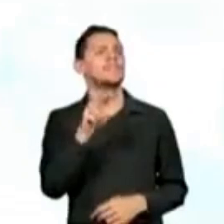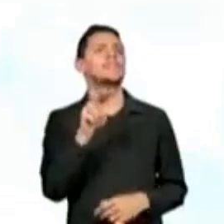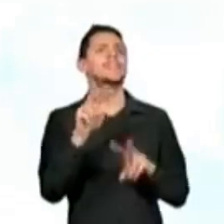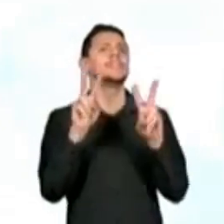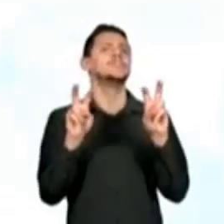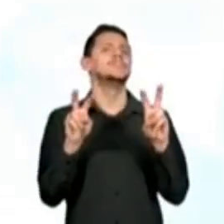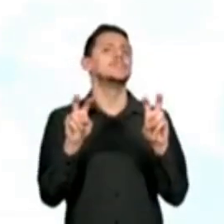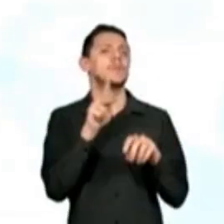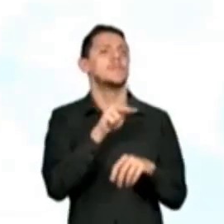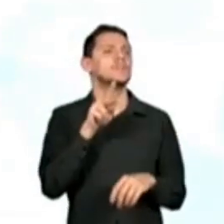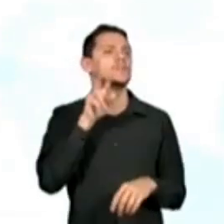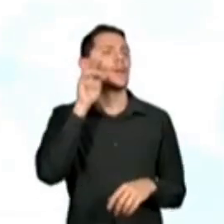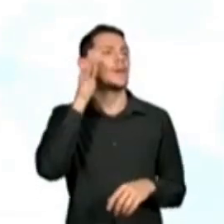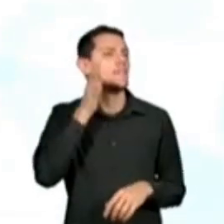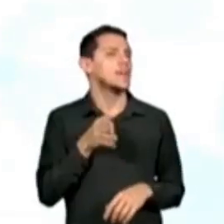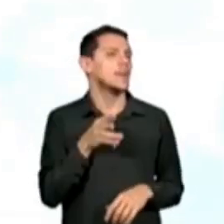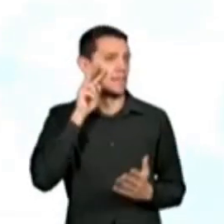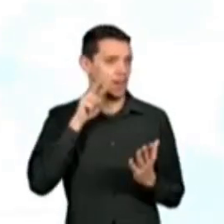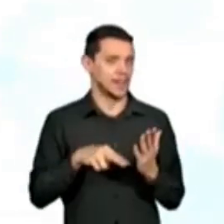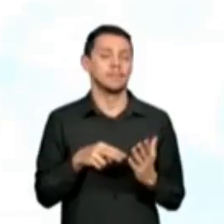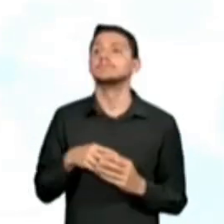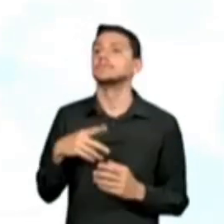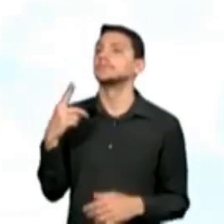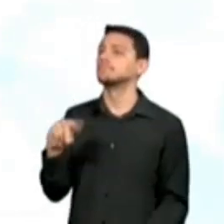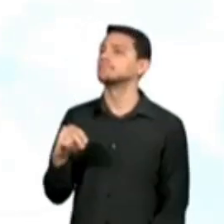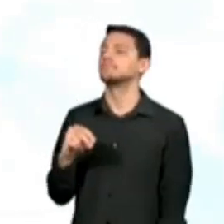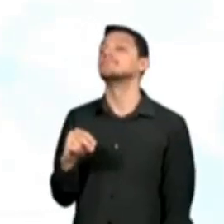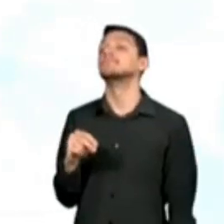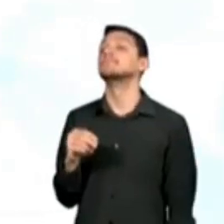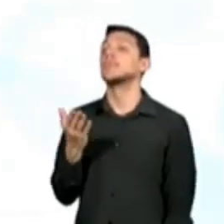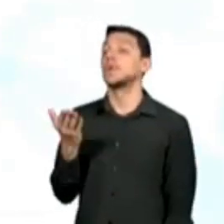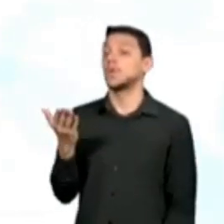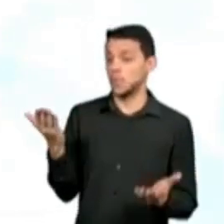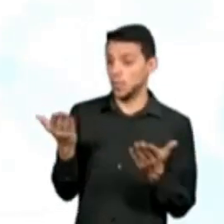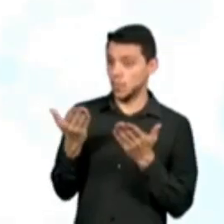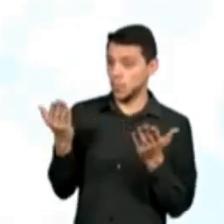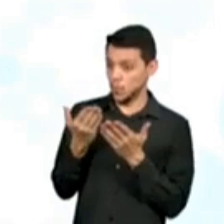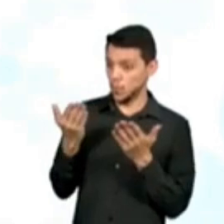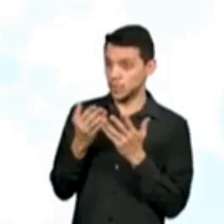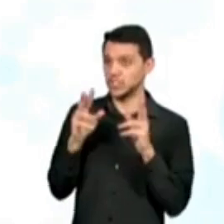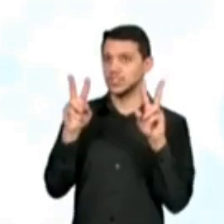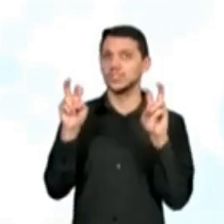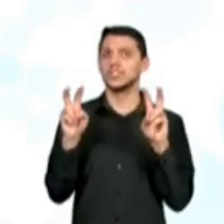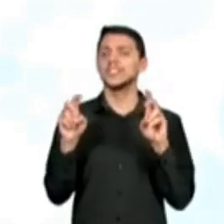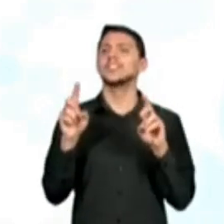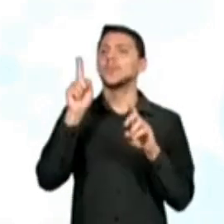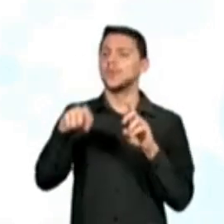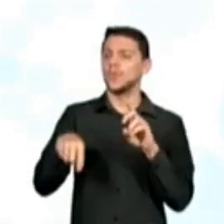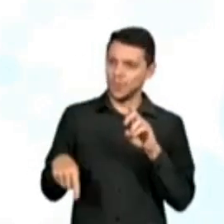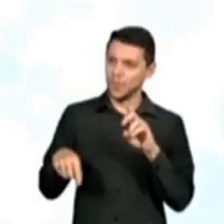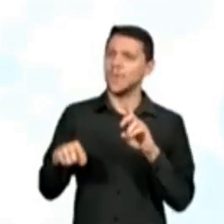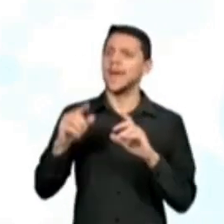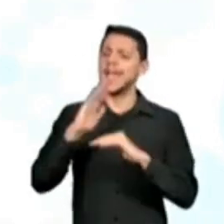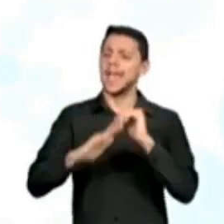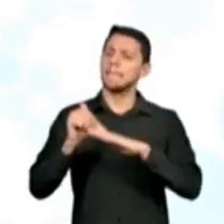tá certo? Então, bora lá, Pro. Então, o título da aula de hoje, o marceneiro